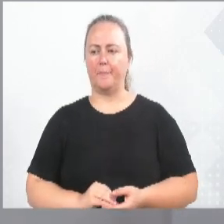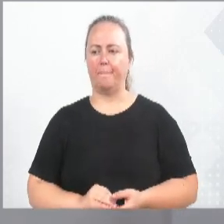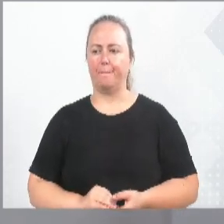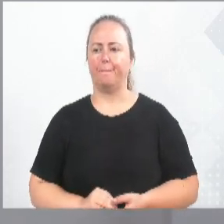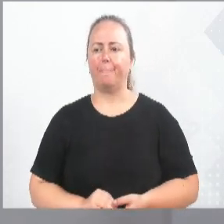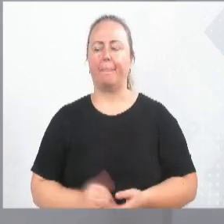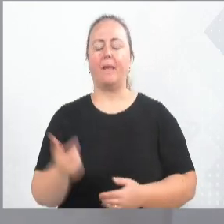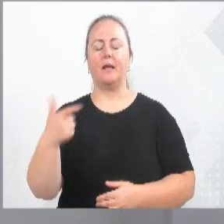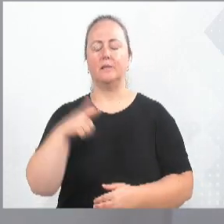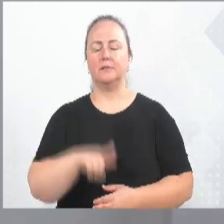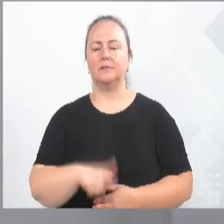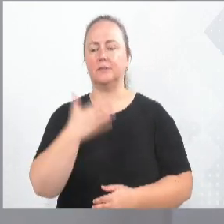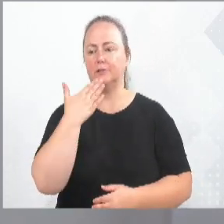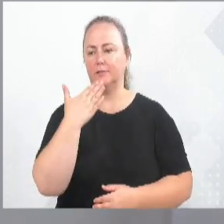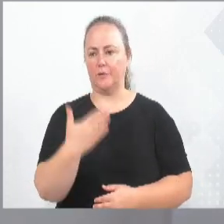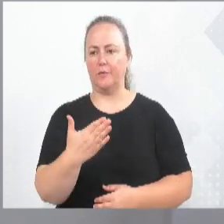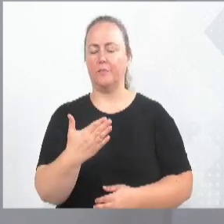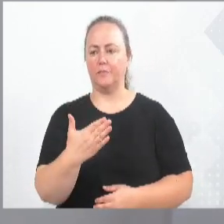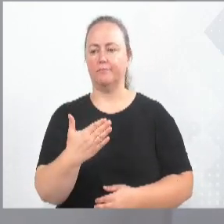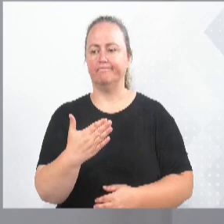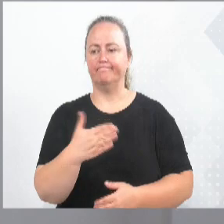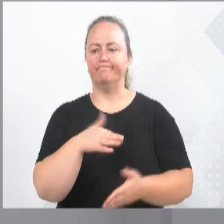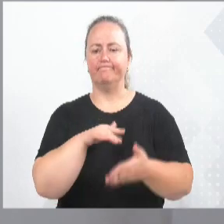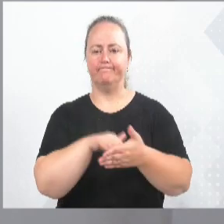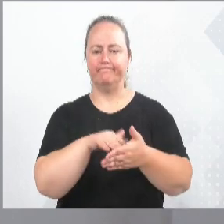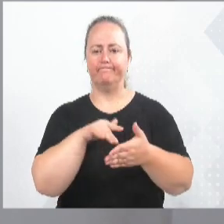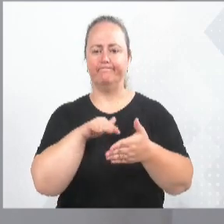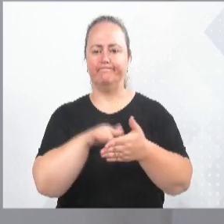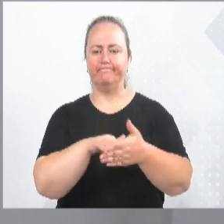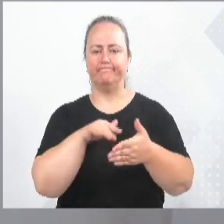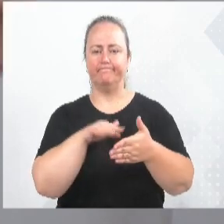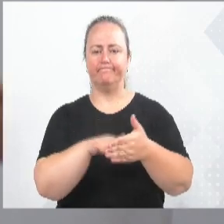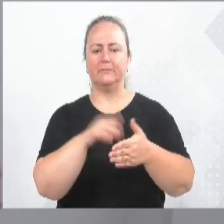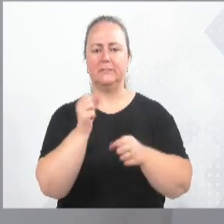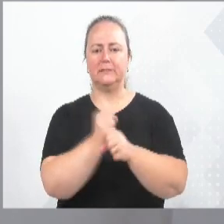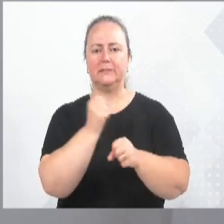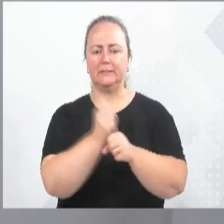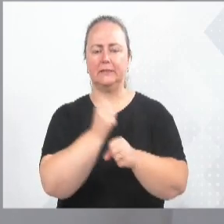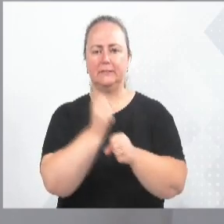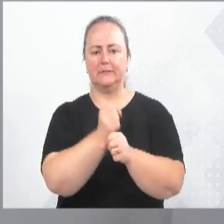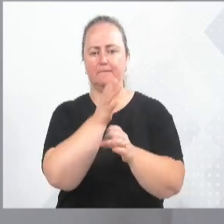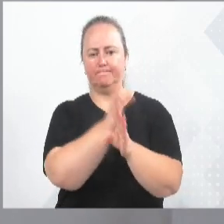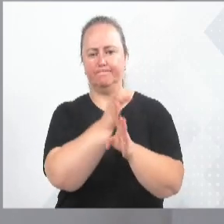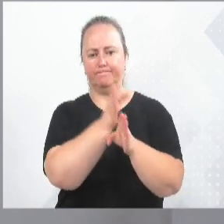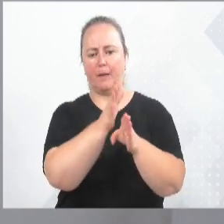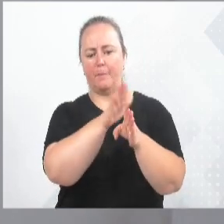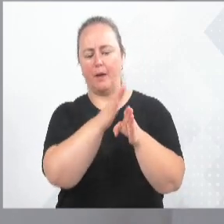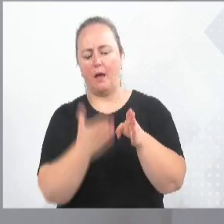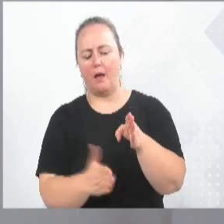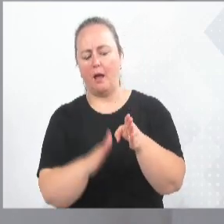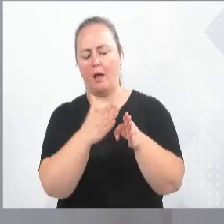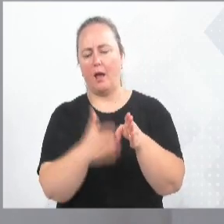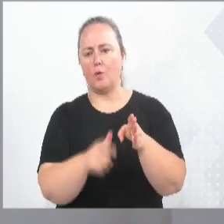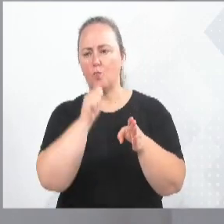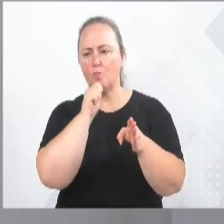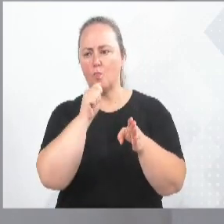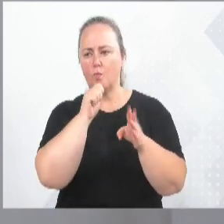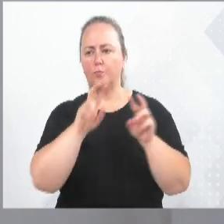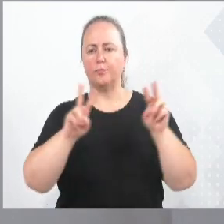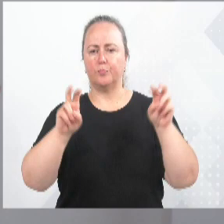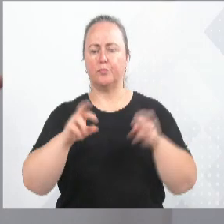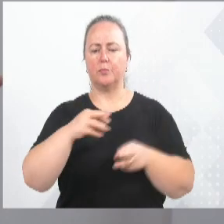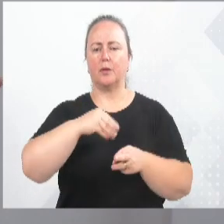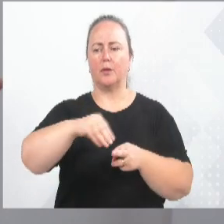uma vez solicitar uma obra de contenção que não tem a foto mostrei na semana passada com relação à situação da Nova